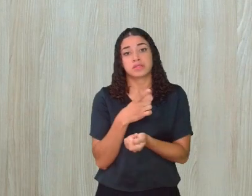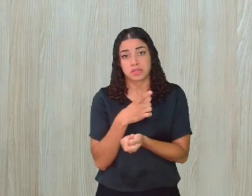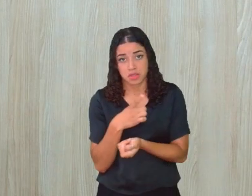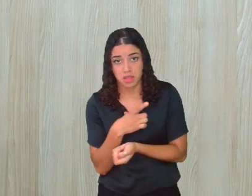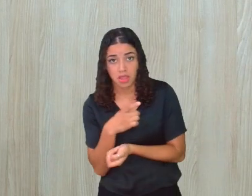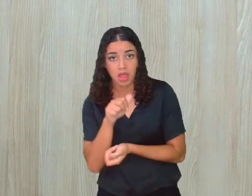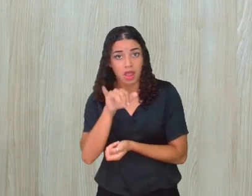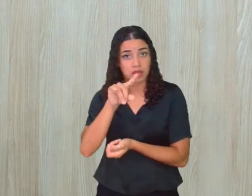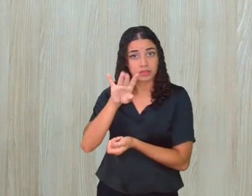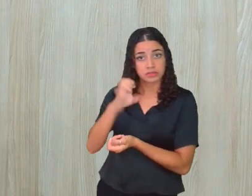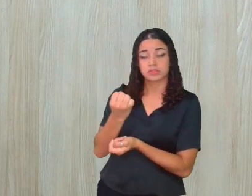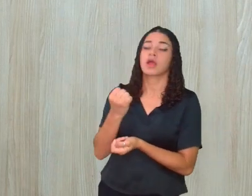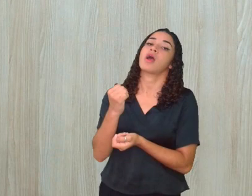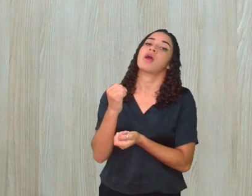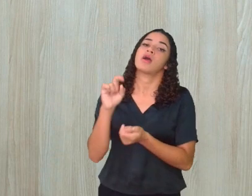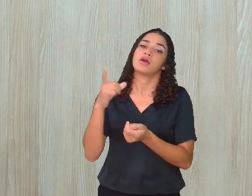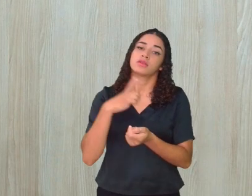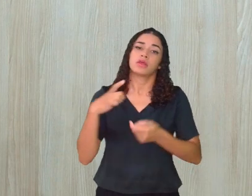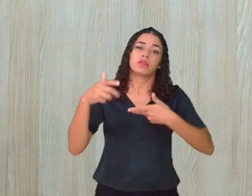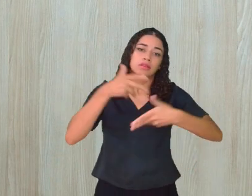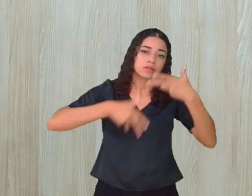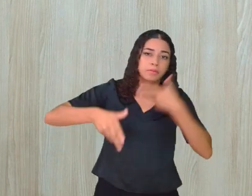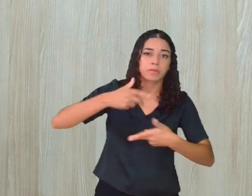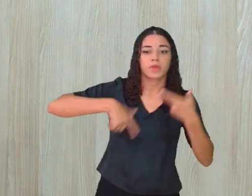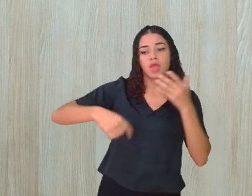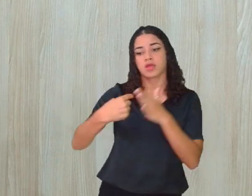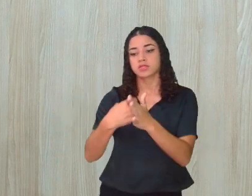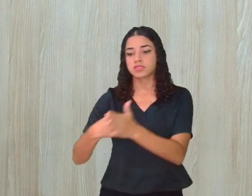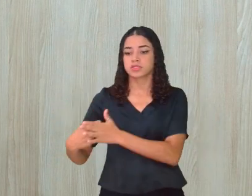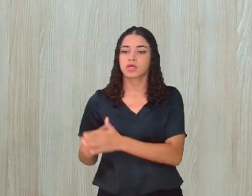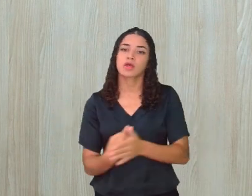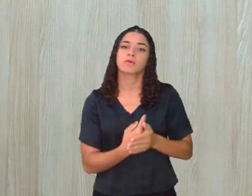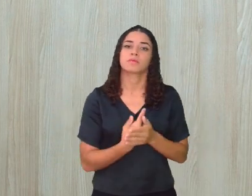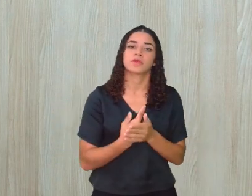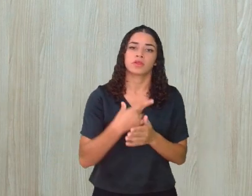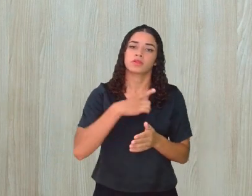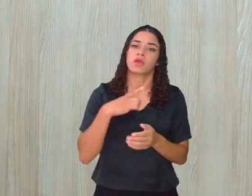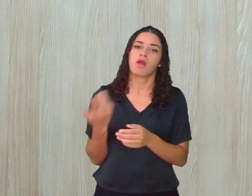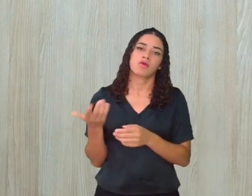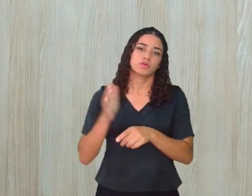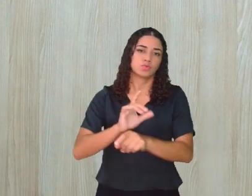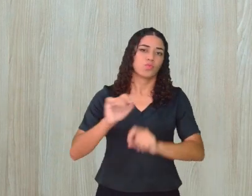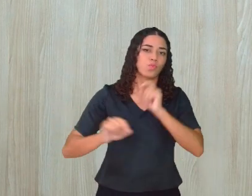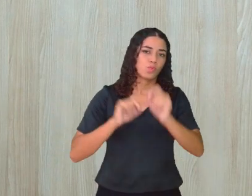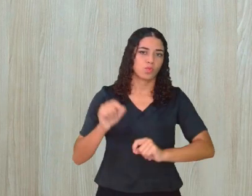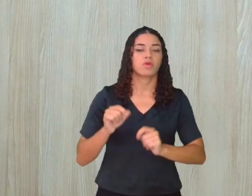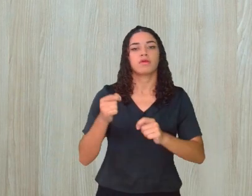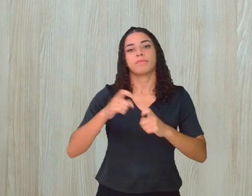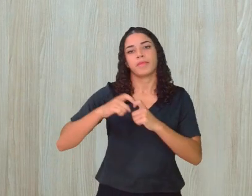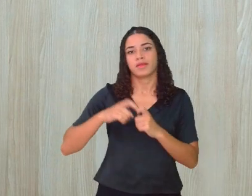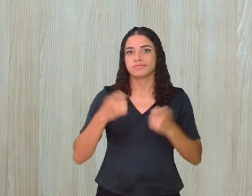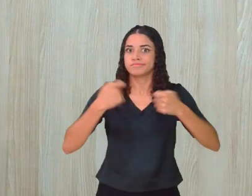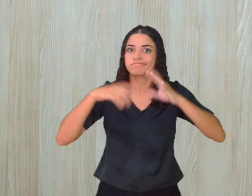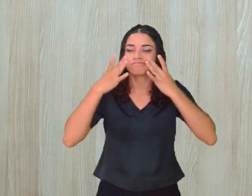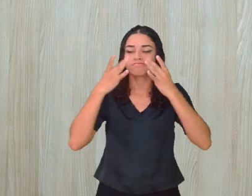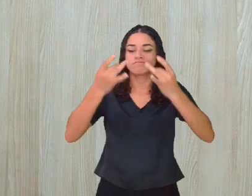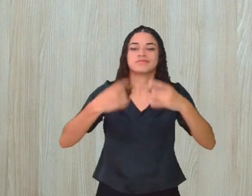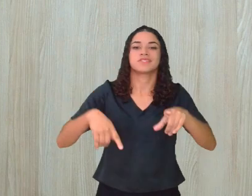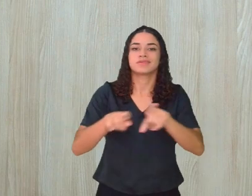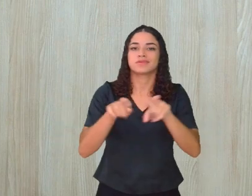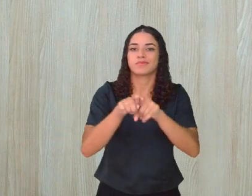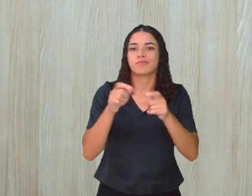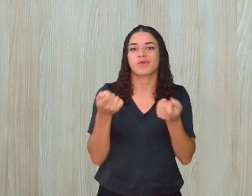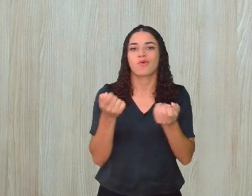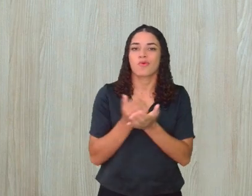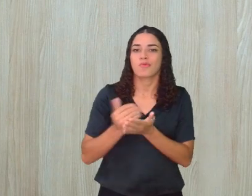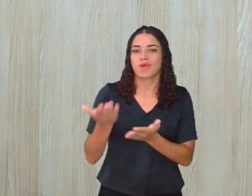ao tratamento, acesso aos exames, a todo um acompanhamento. Então aí vamos ficar ligadinhos nisso aí, tá certo, pessoal? E vamos à aula da